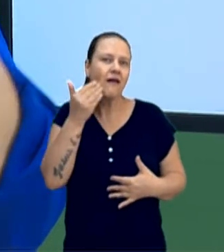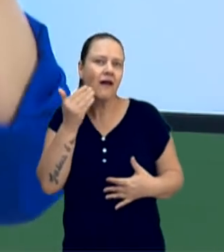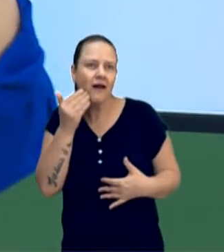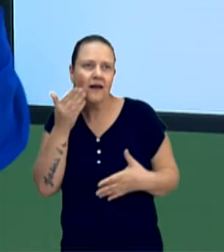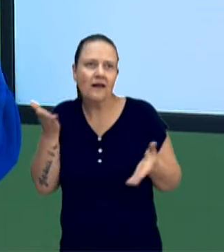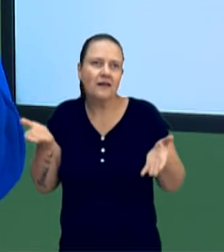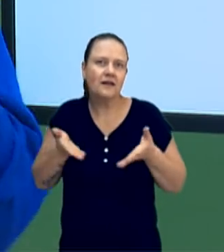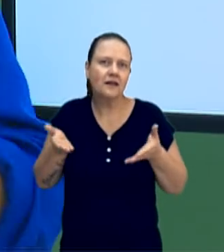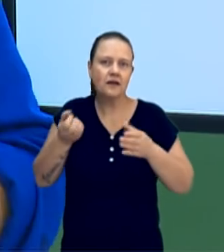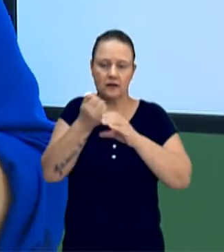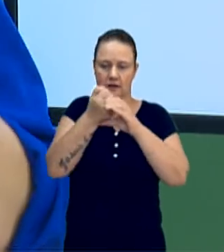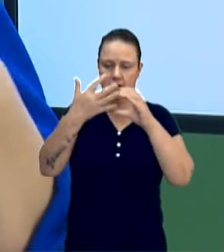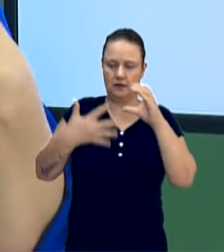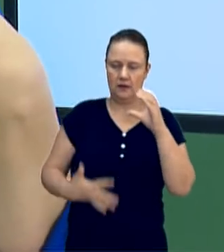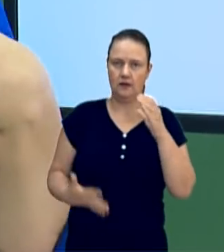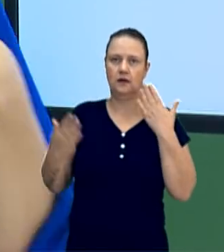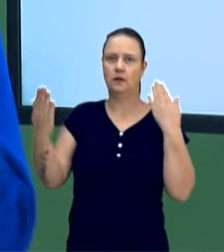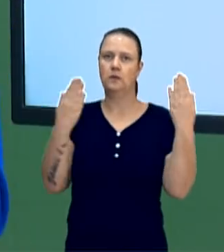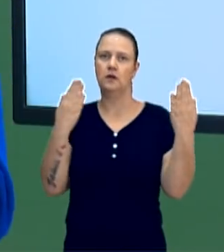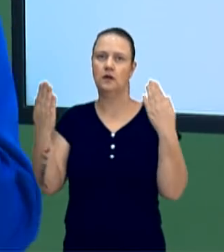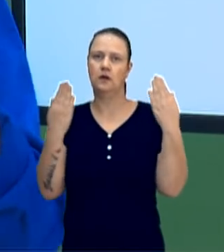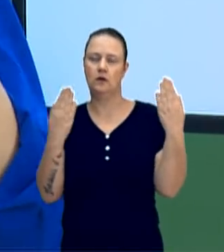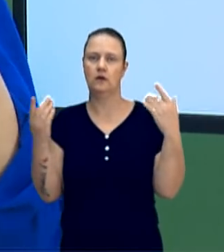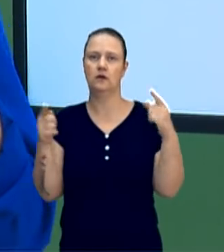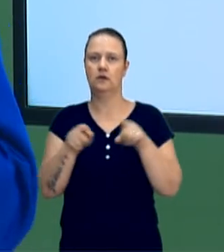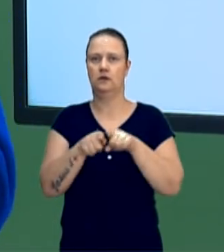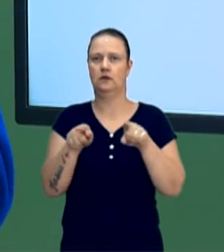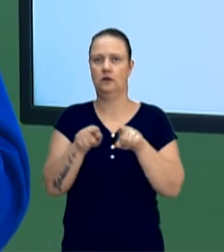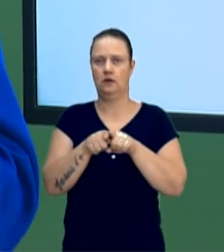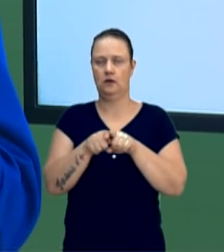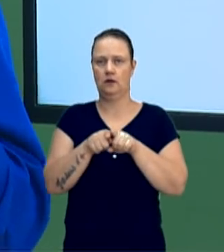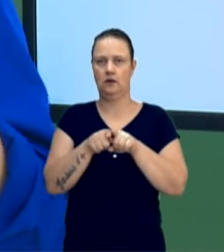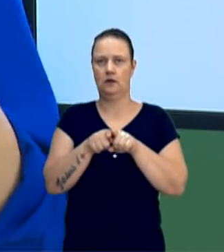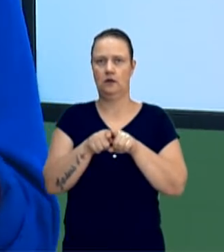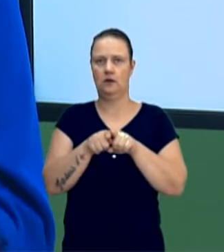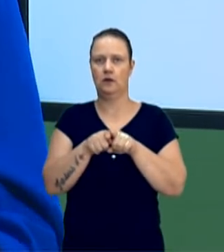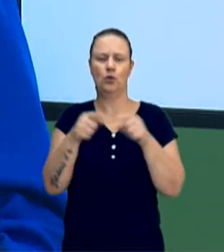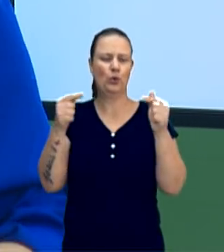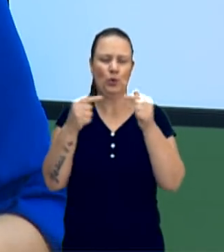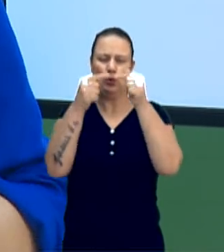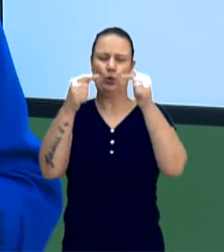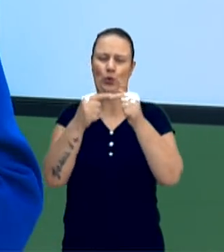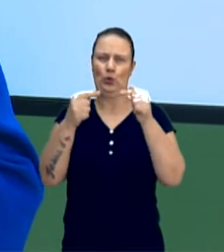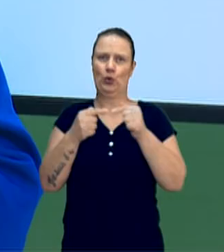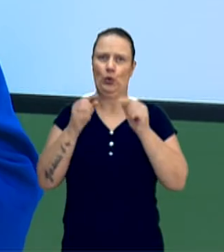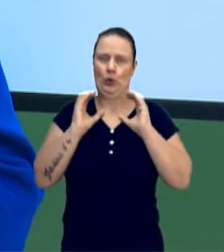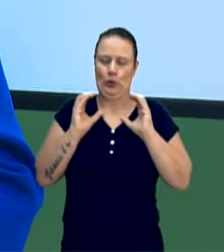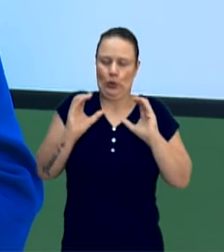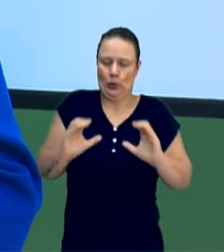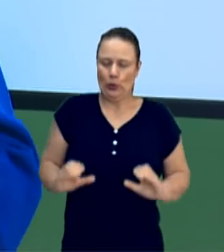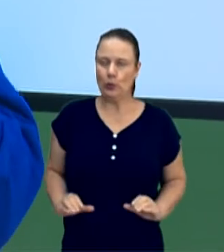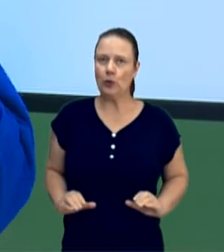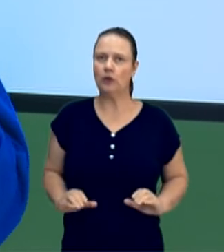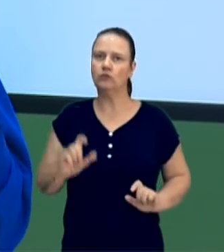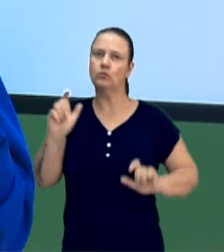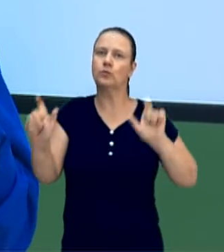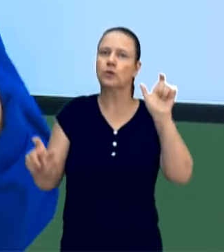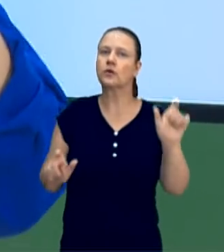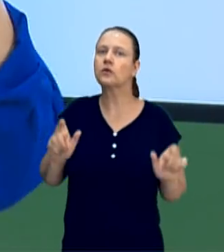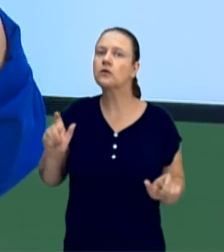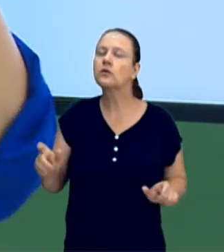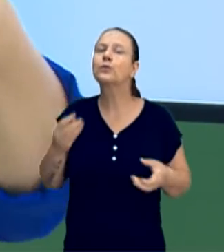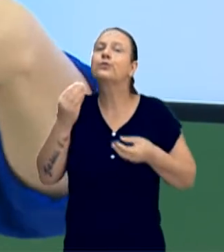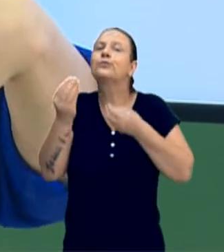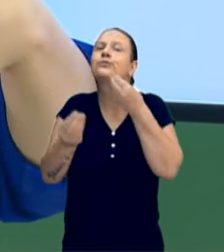vocês? Características psicológicas. Aquelas que têm mais a ver com o comportamento das pessoas,